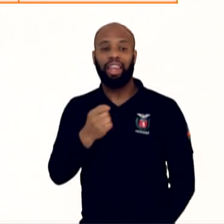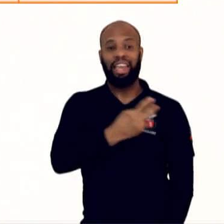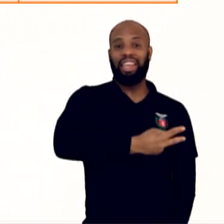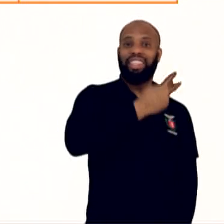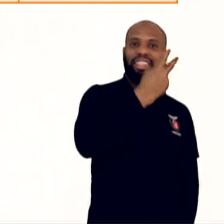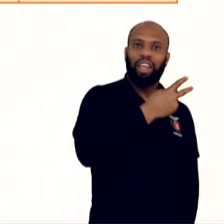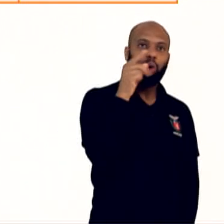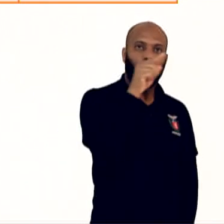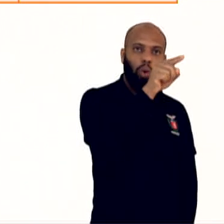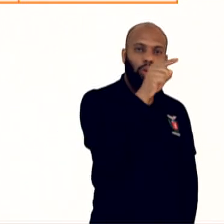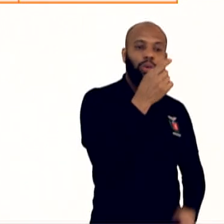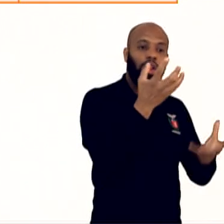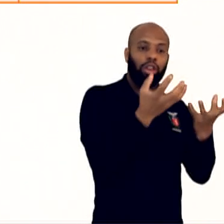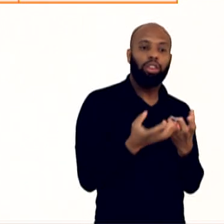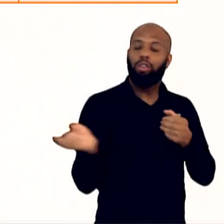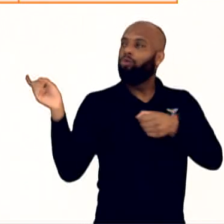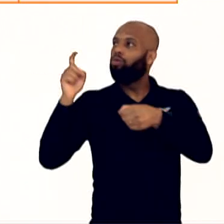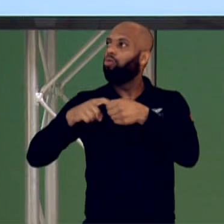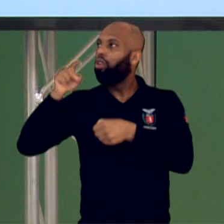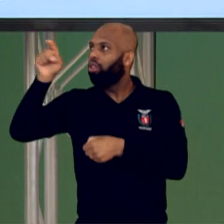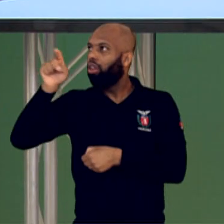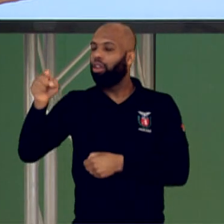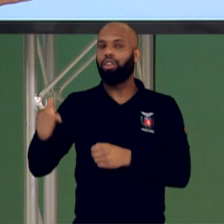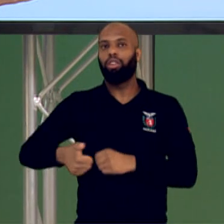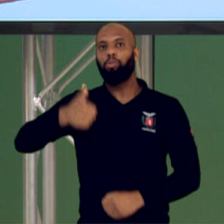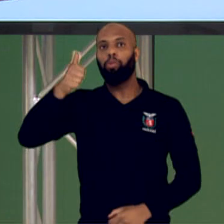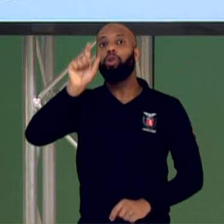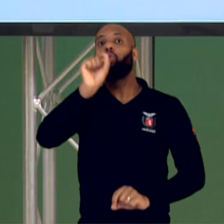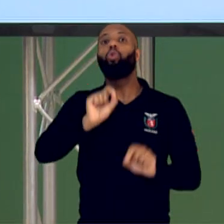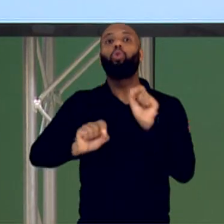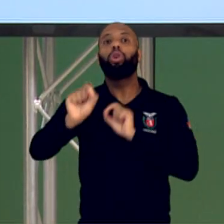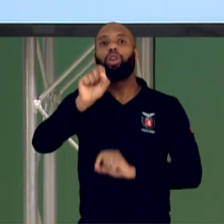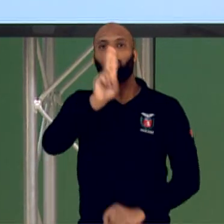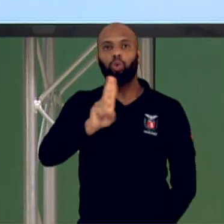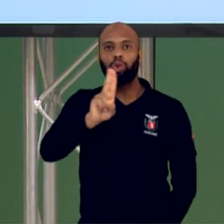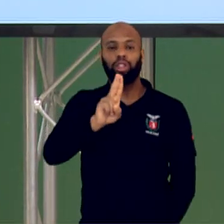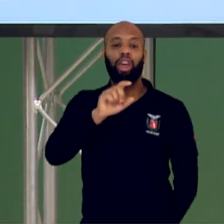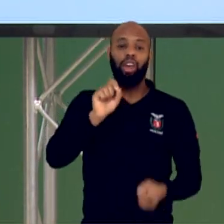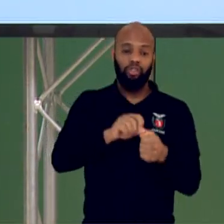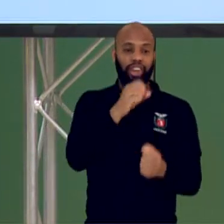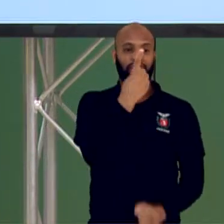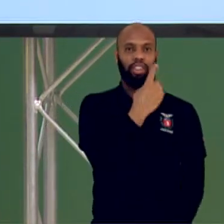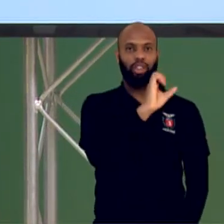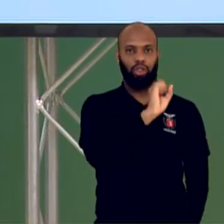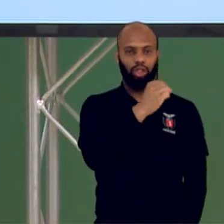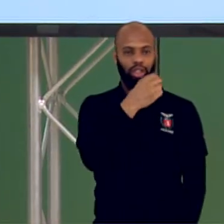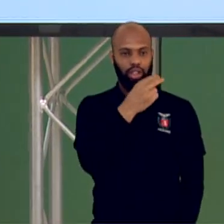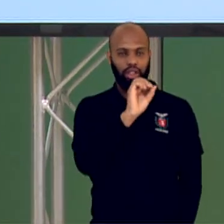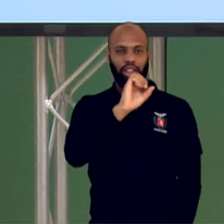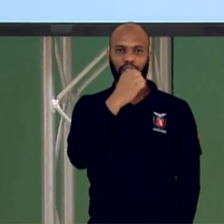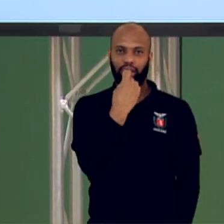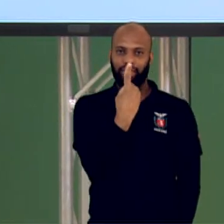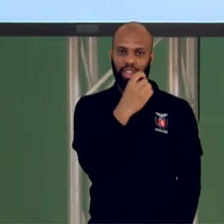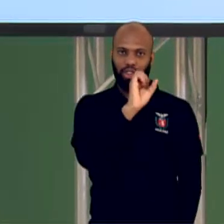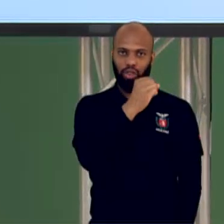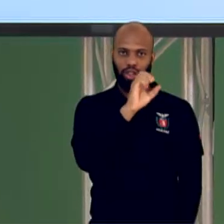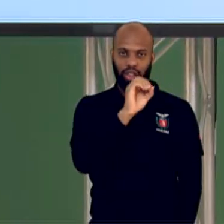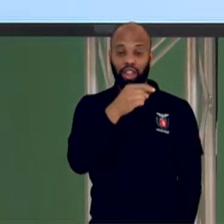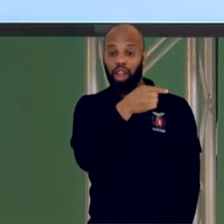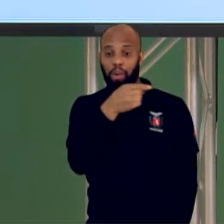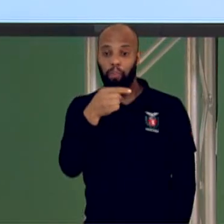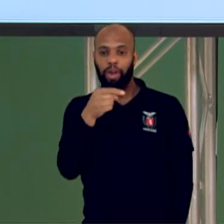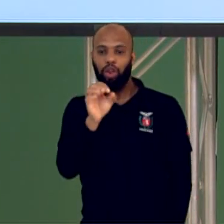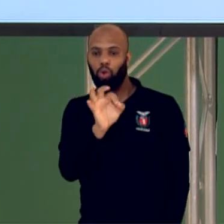eu vou usar essa relação 180 menos o ângulo alfa, né? Por que 180? Porque quem está no segundo